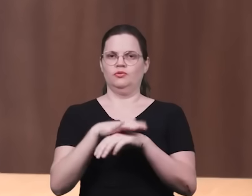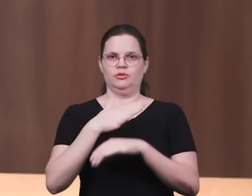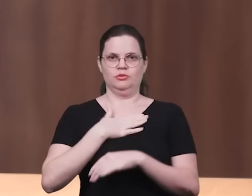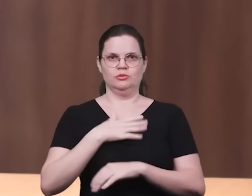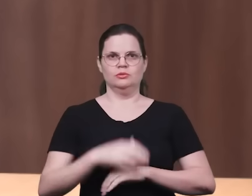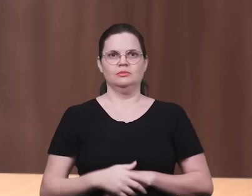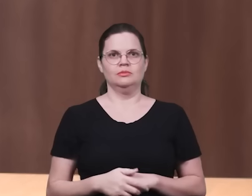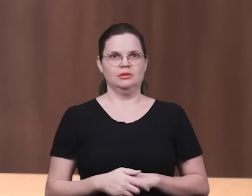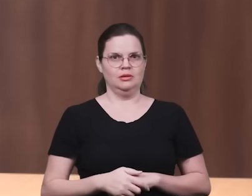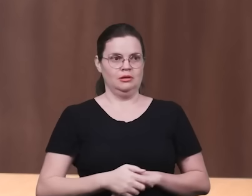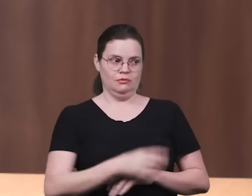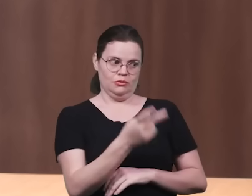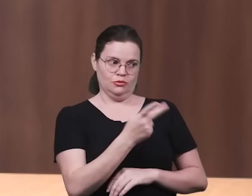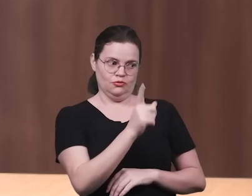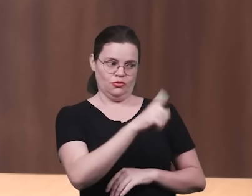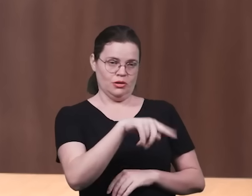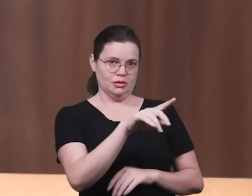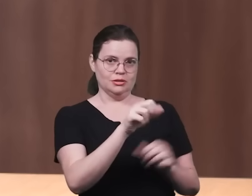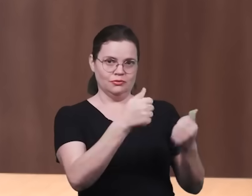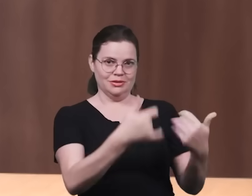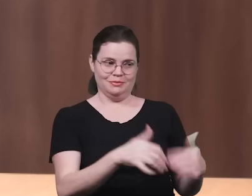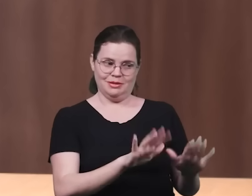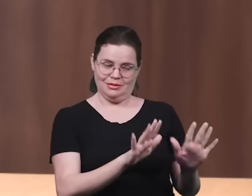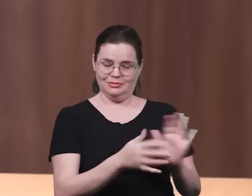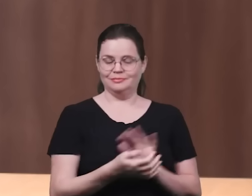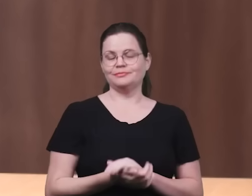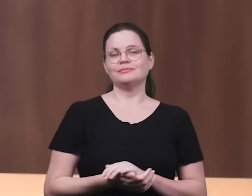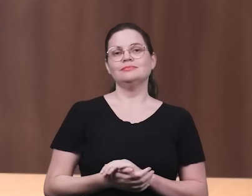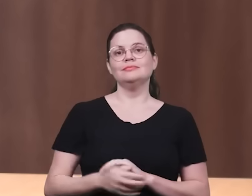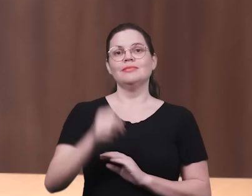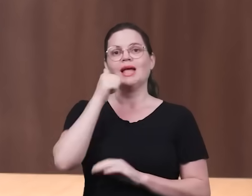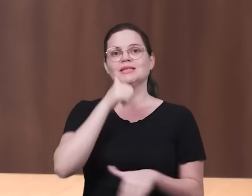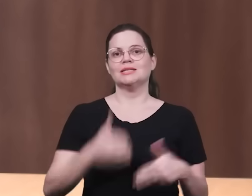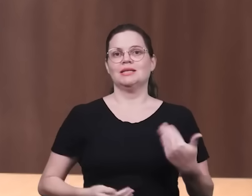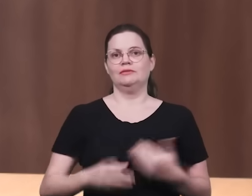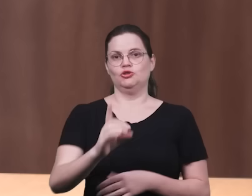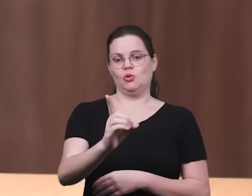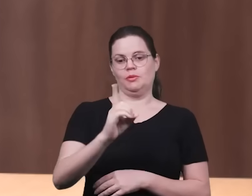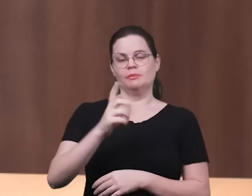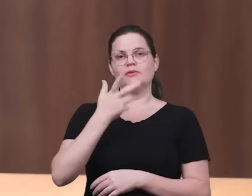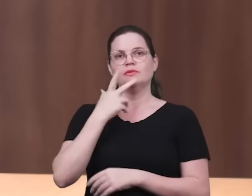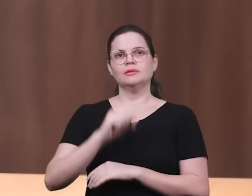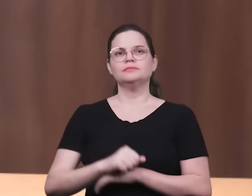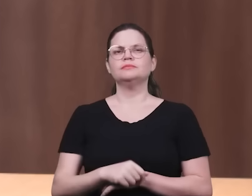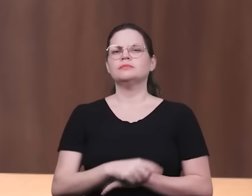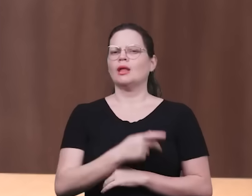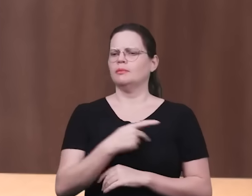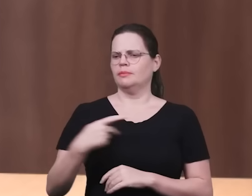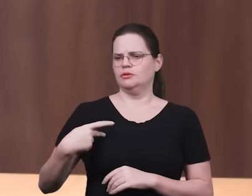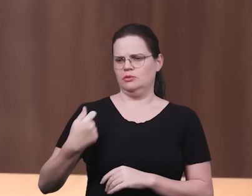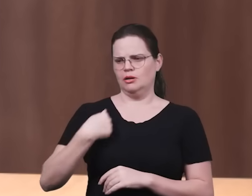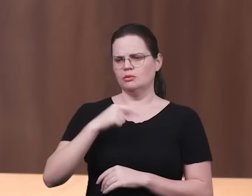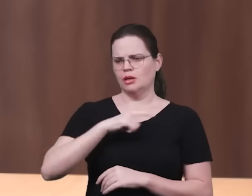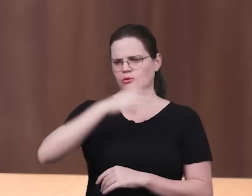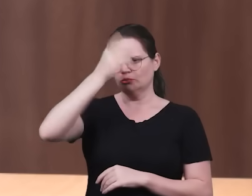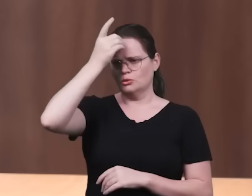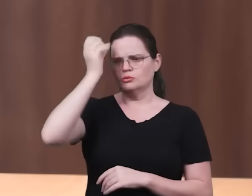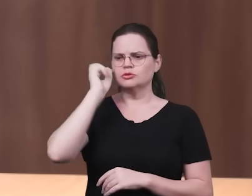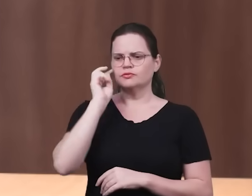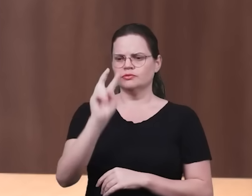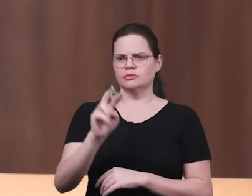vou colocar vocês dois, vocês vão abrir isso aí. Ela chegou para mim e disse assim, pastor, eu tenho